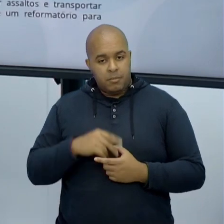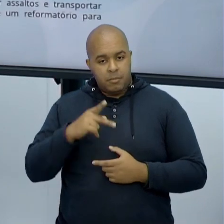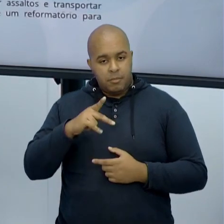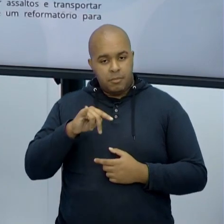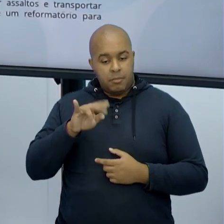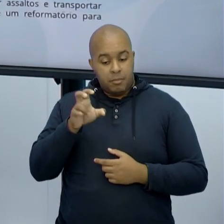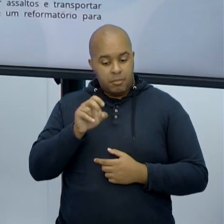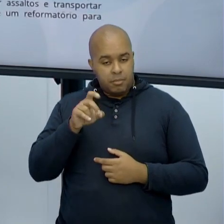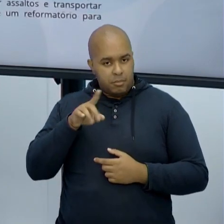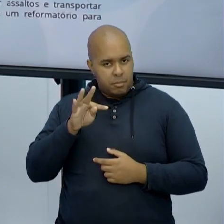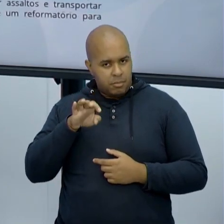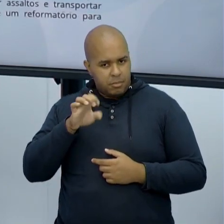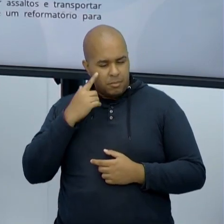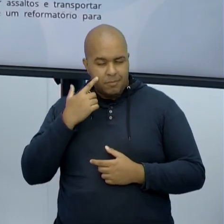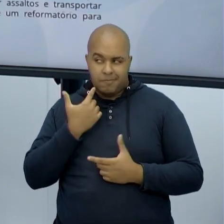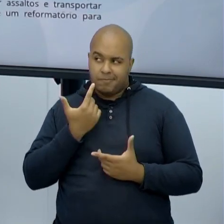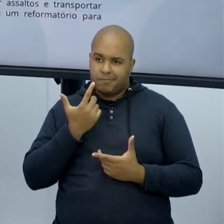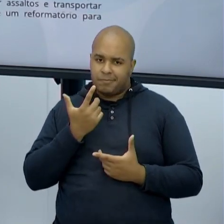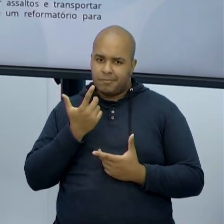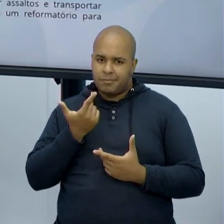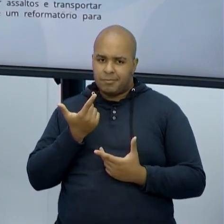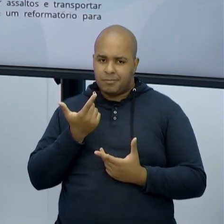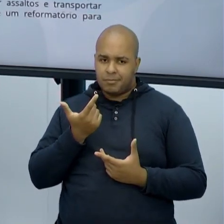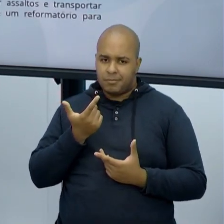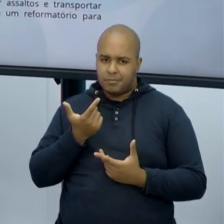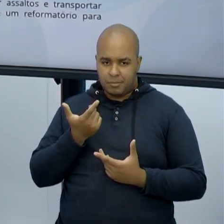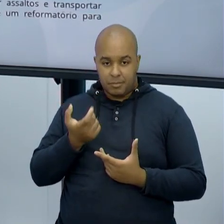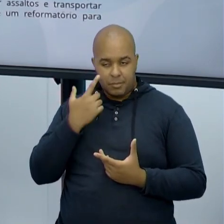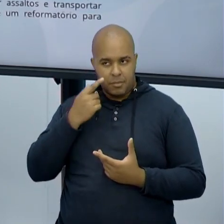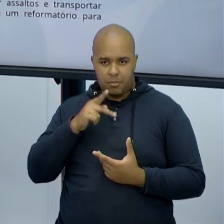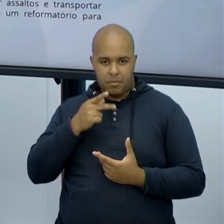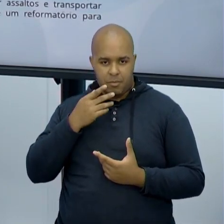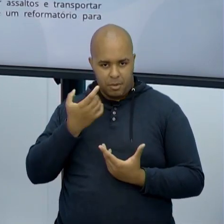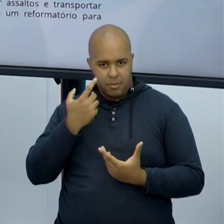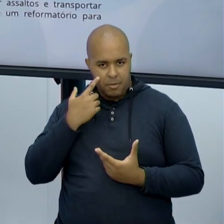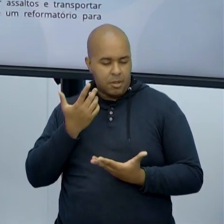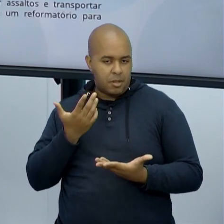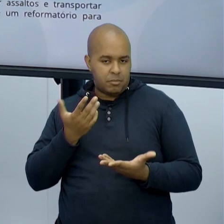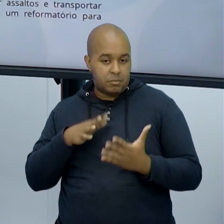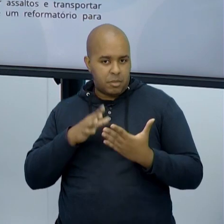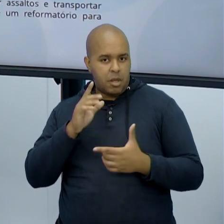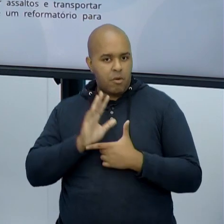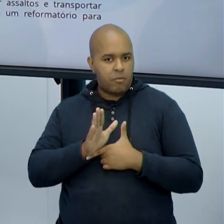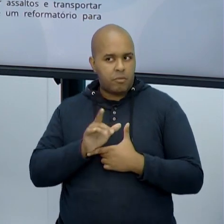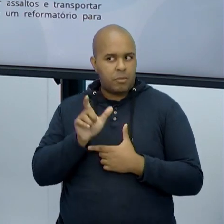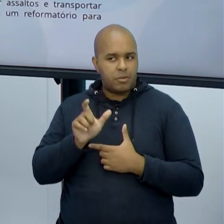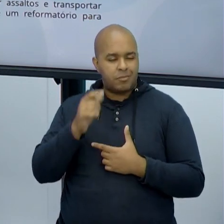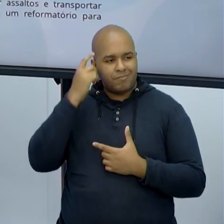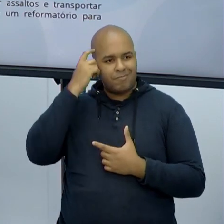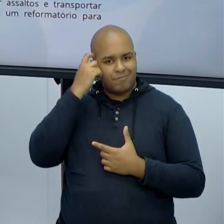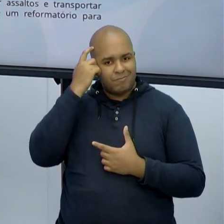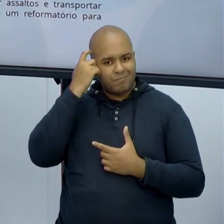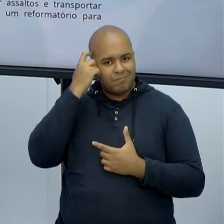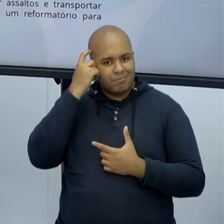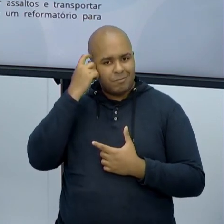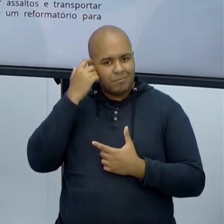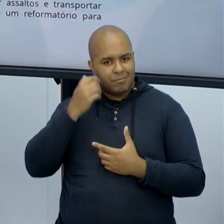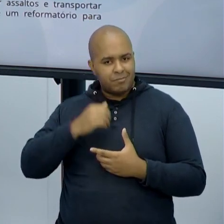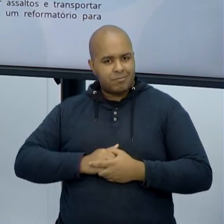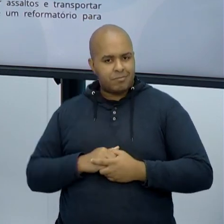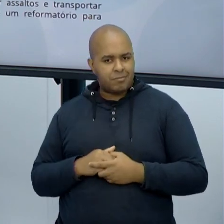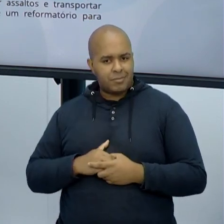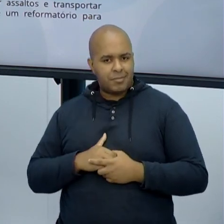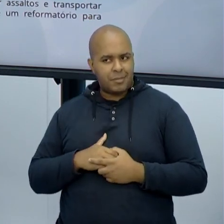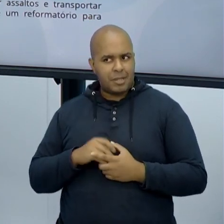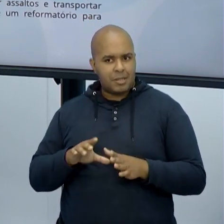Pichote. Tem que assistir. Tem que assistir. É um filme que